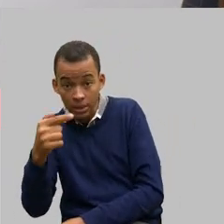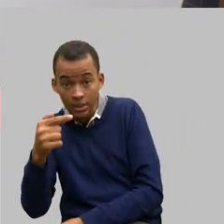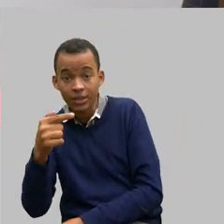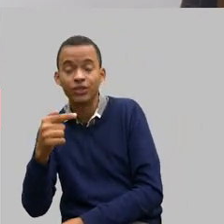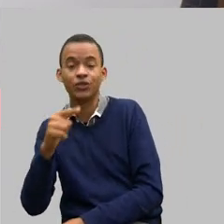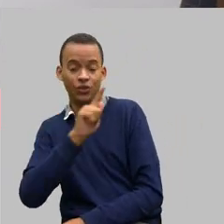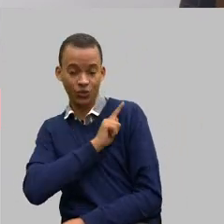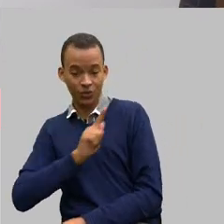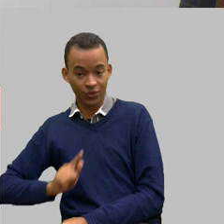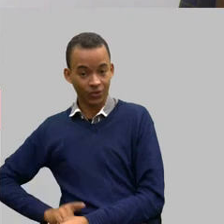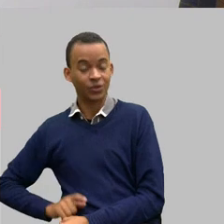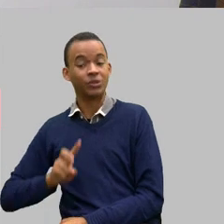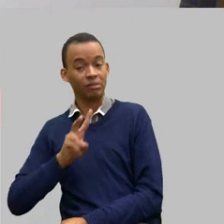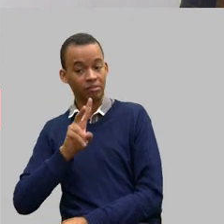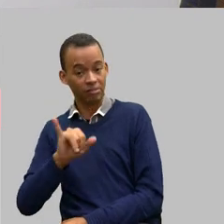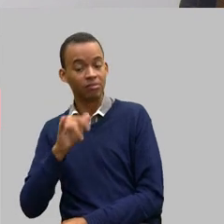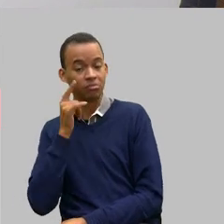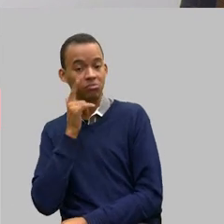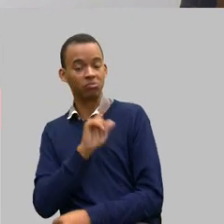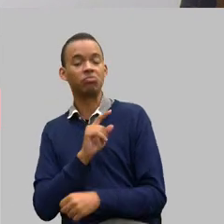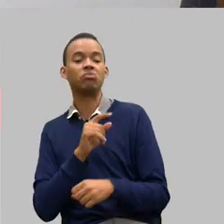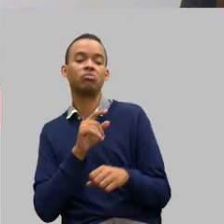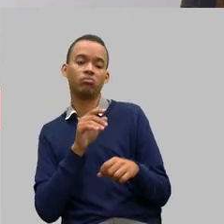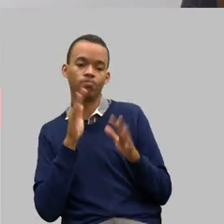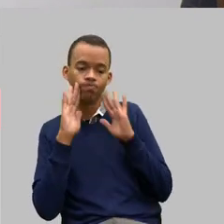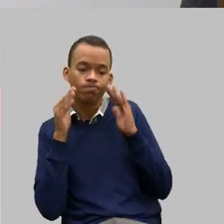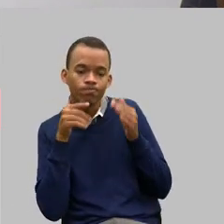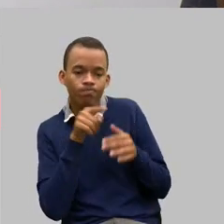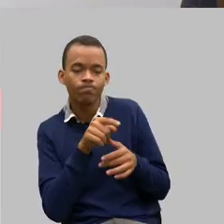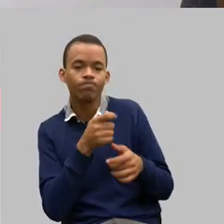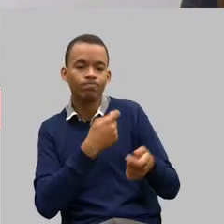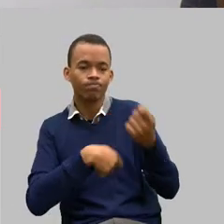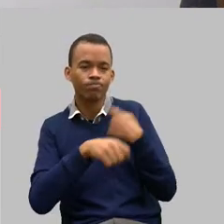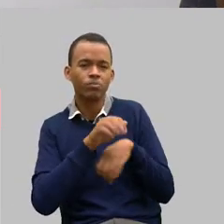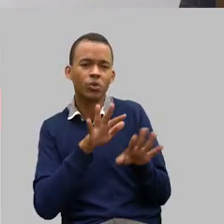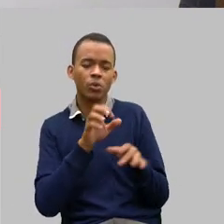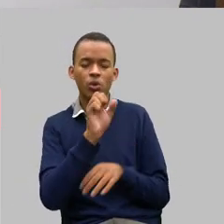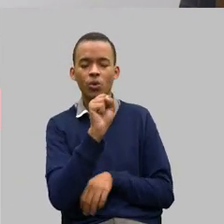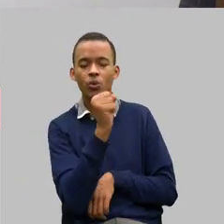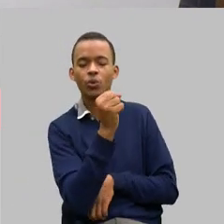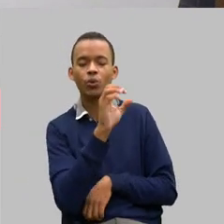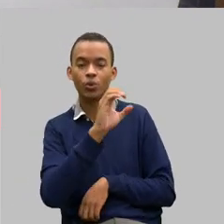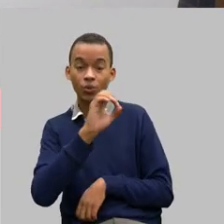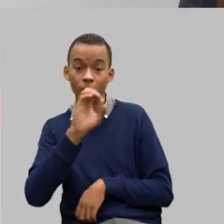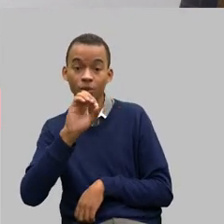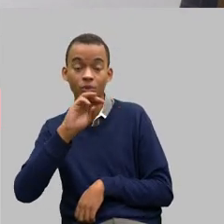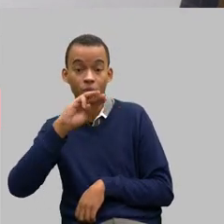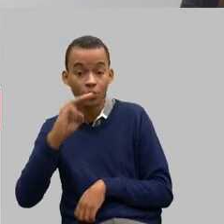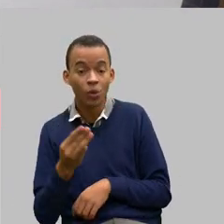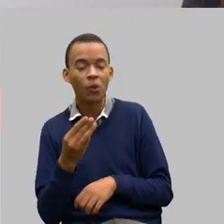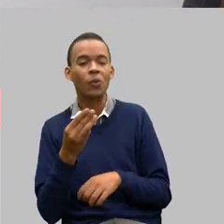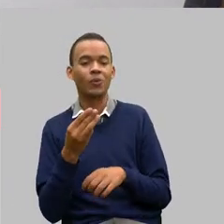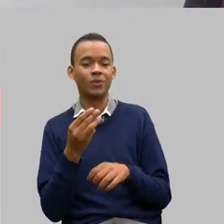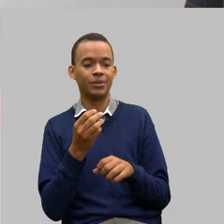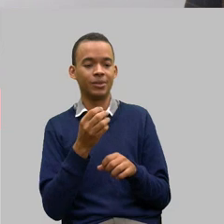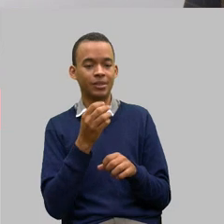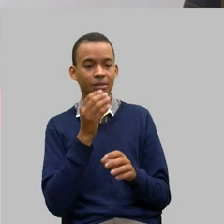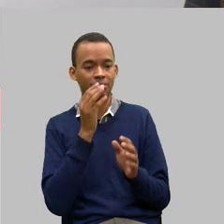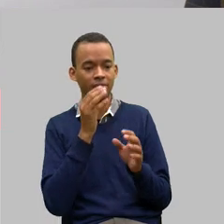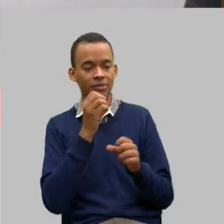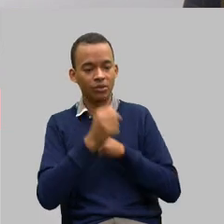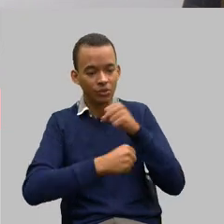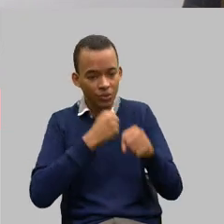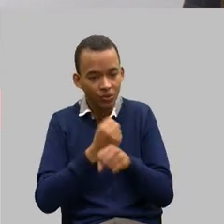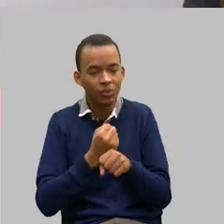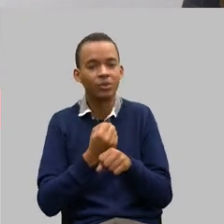em conservação e manutenção da nossa malha em torno de 800 milhões a r bilhão deais por ano então isso é um é um